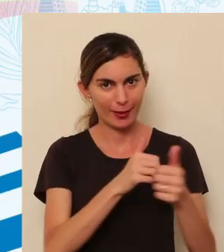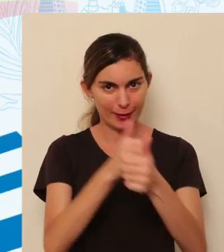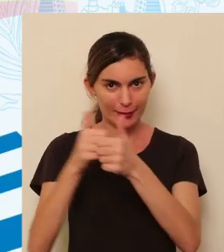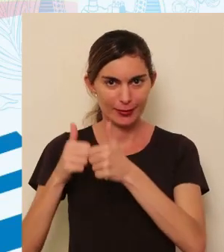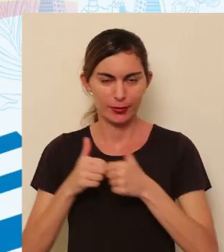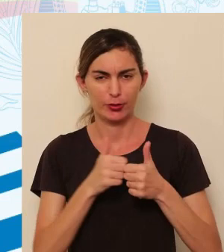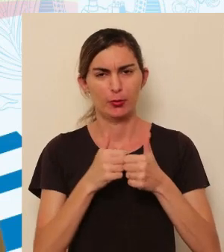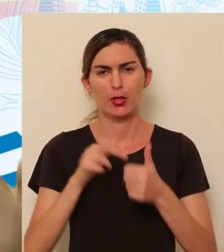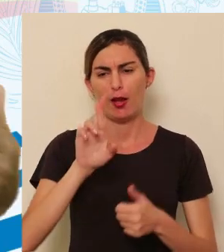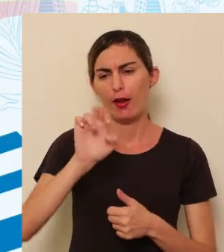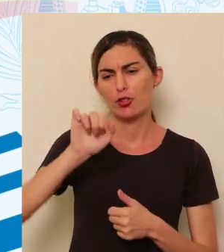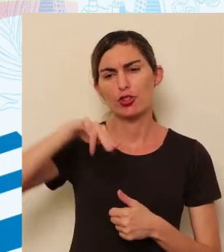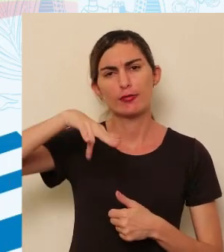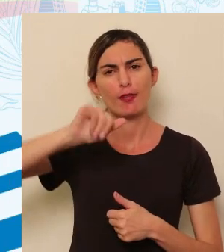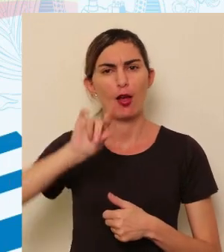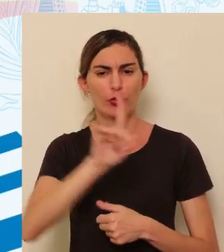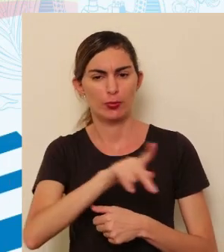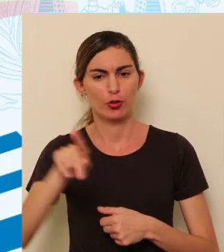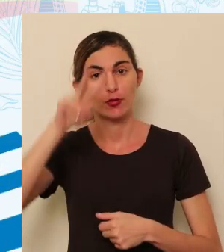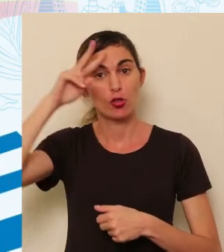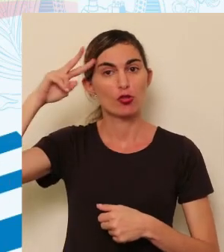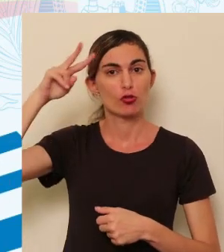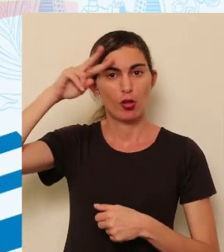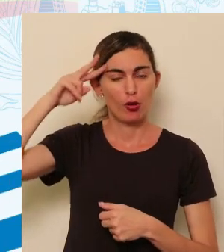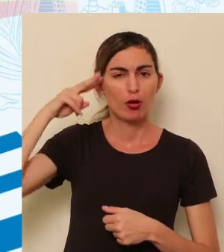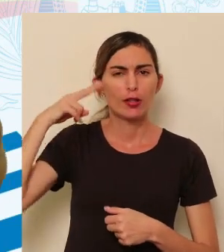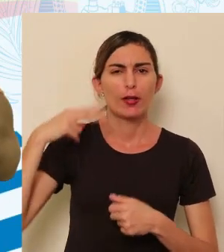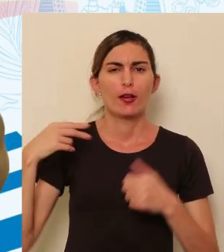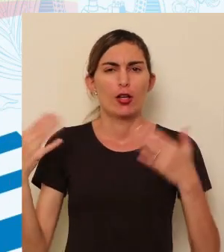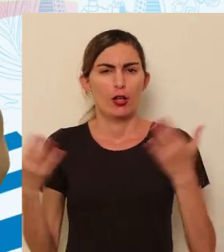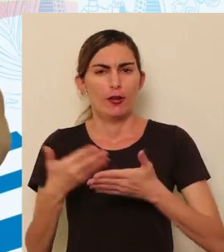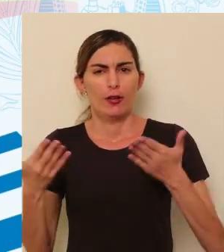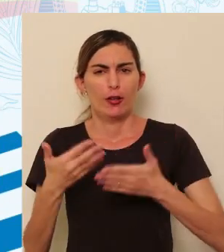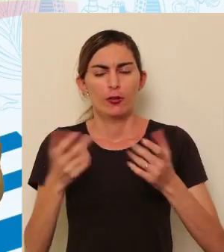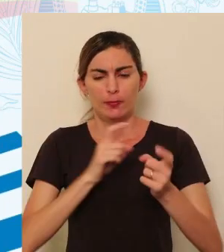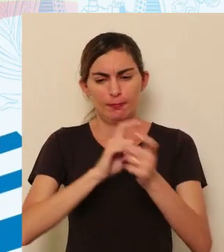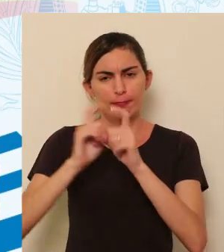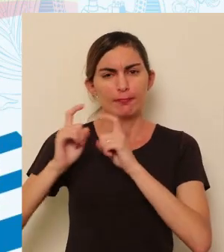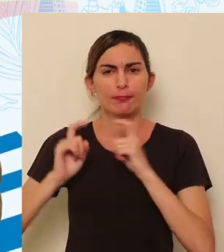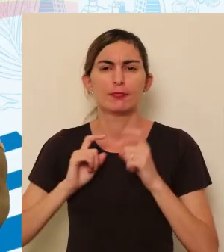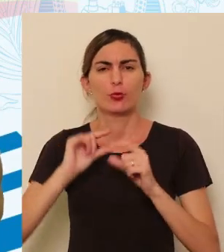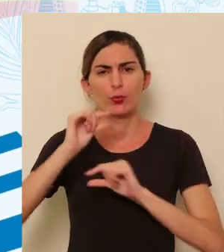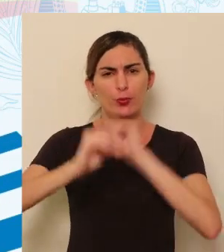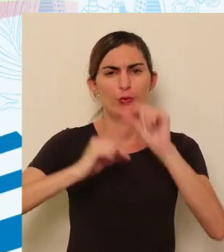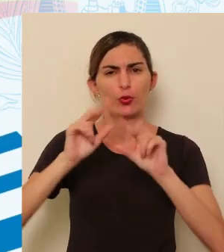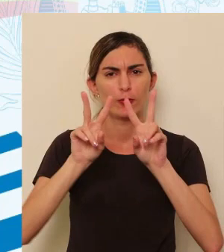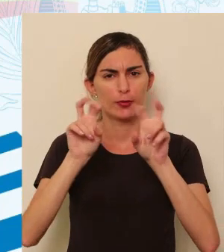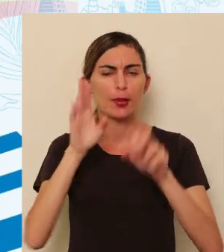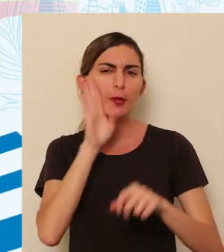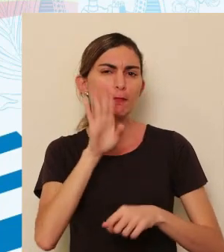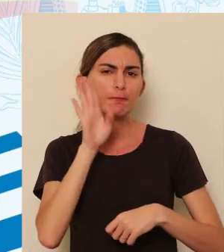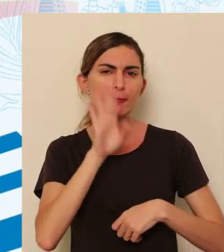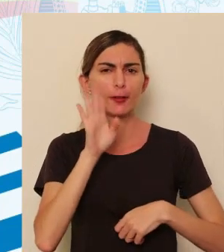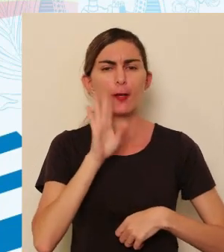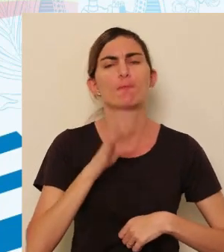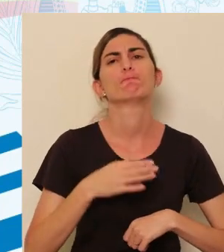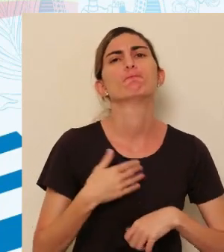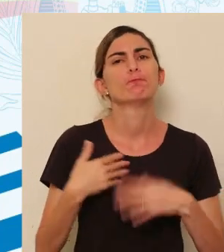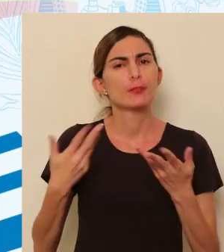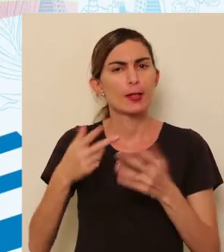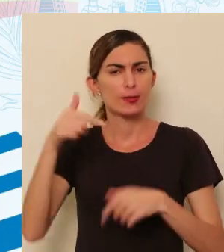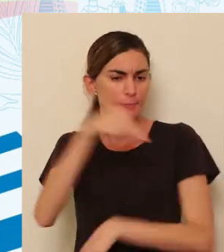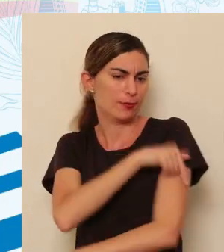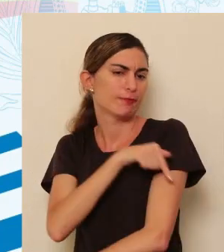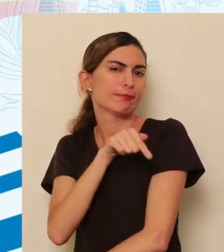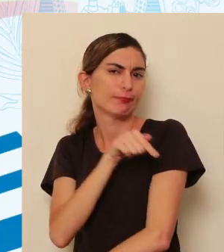Olá, tudo bem? Eu sou Reginaldo Salvino, sou professor de História e estou aqui para nós discutirmos um pouco sobre um tema muito legal